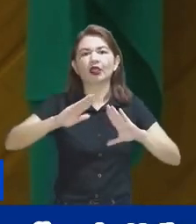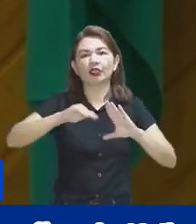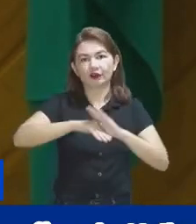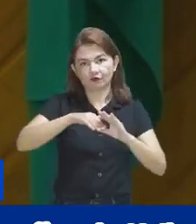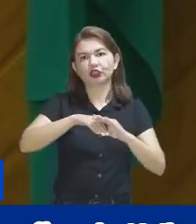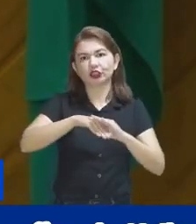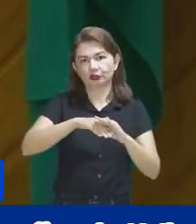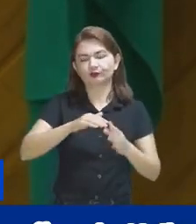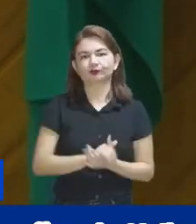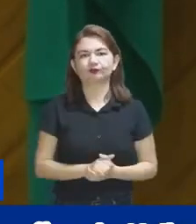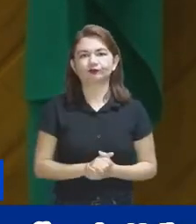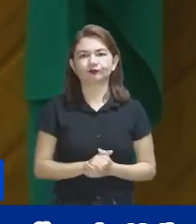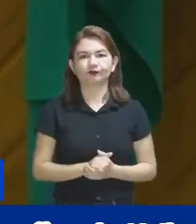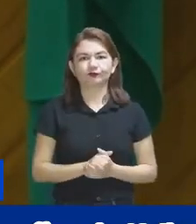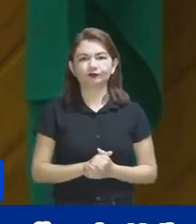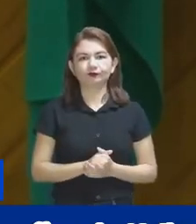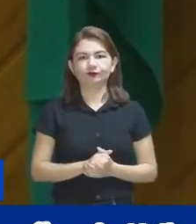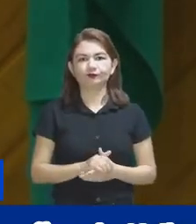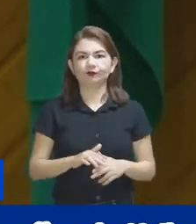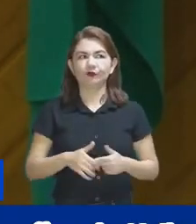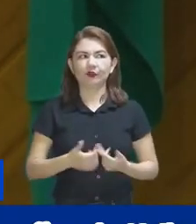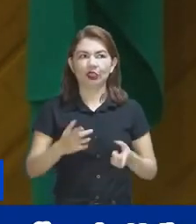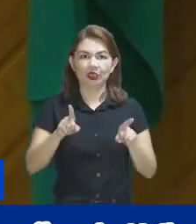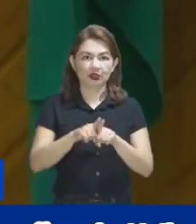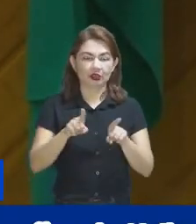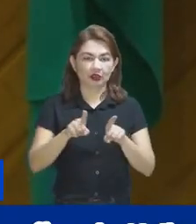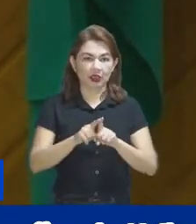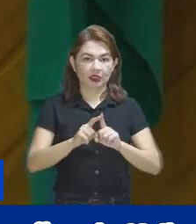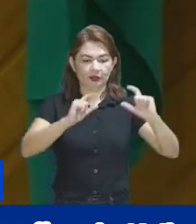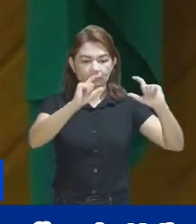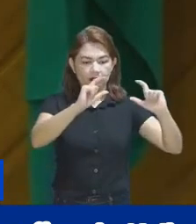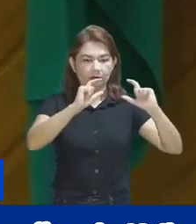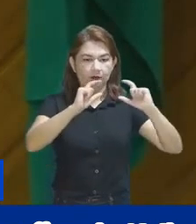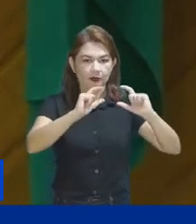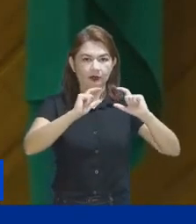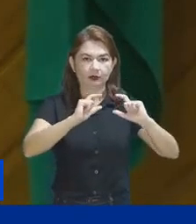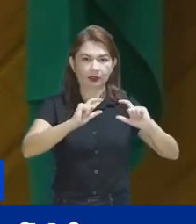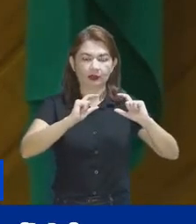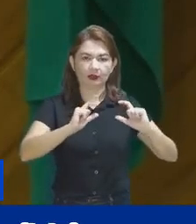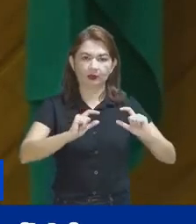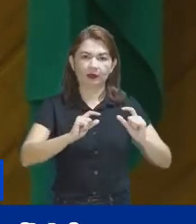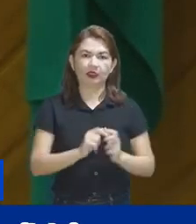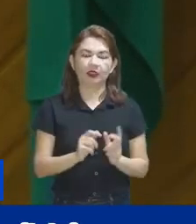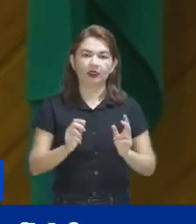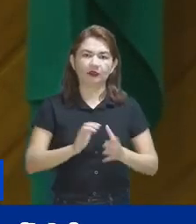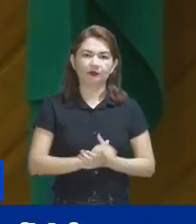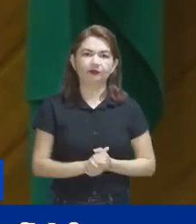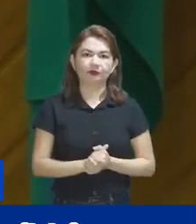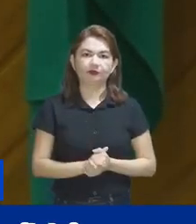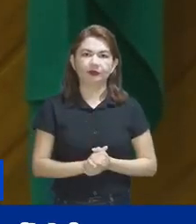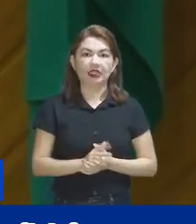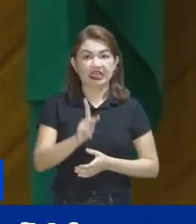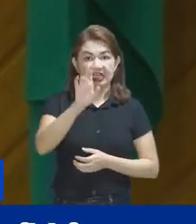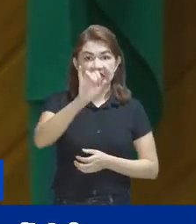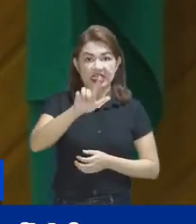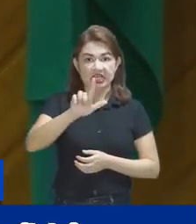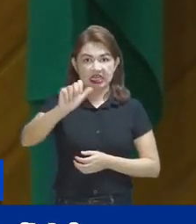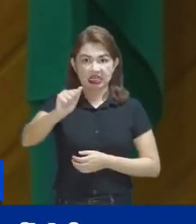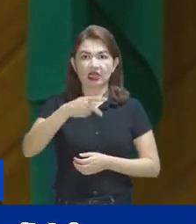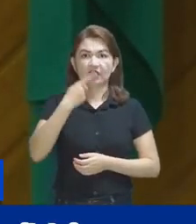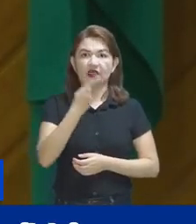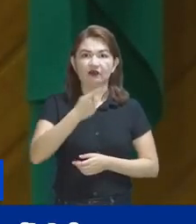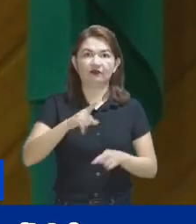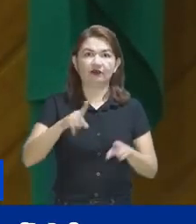também peço venha para citar os trechos das declarações de Keila, cunhada de Maria Ramos,